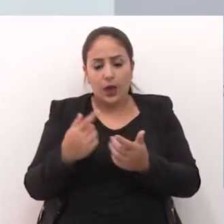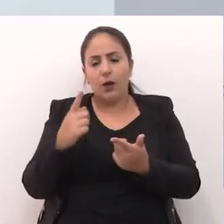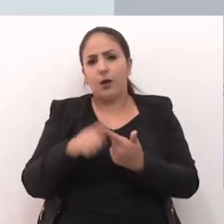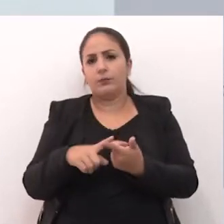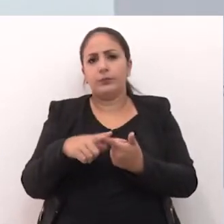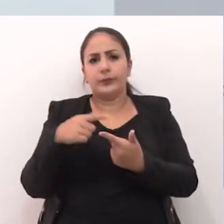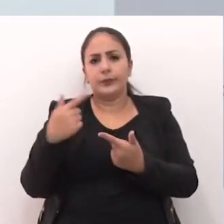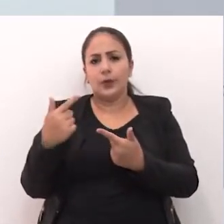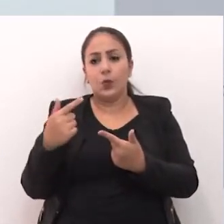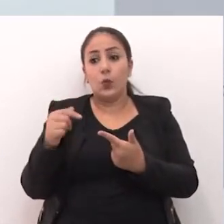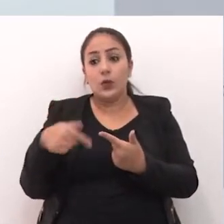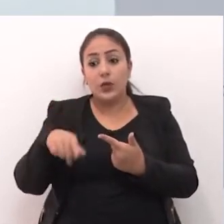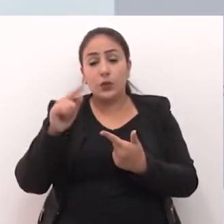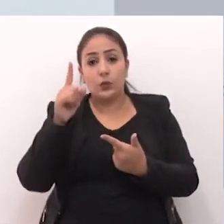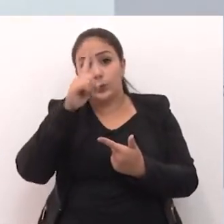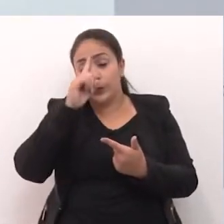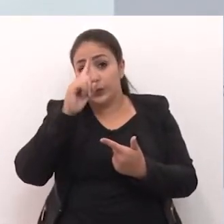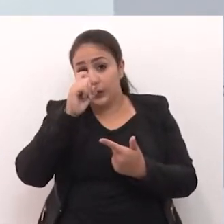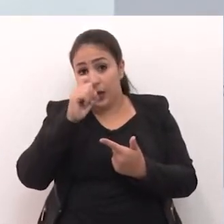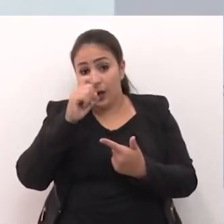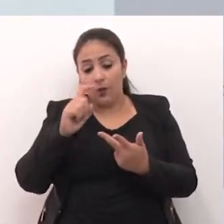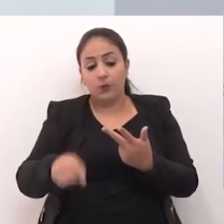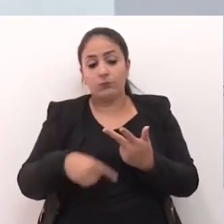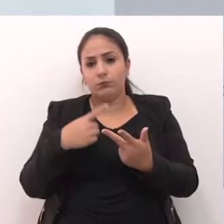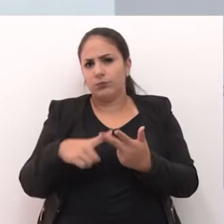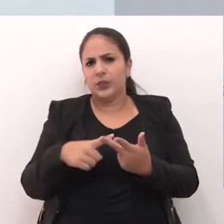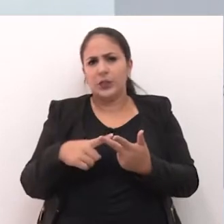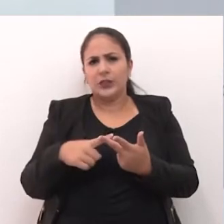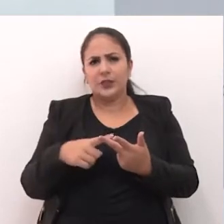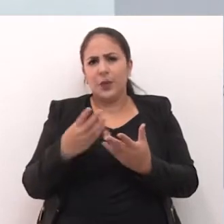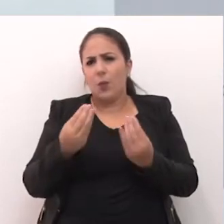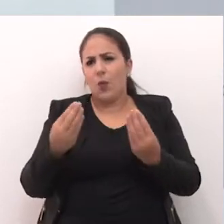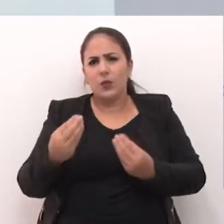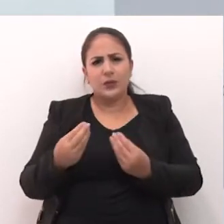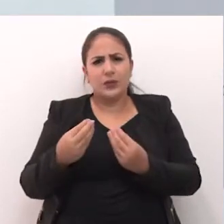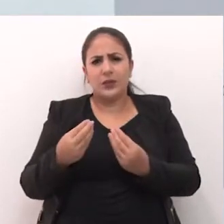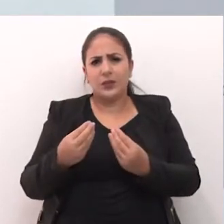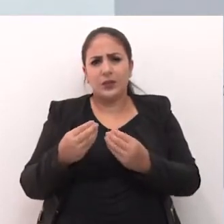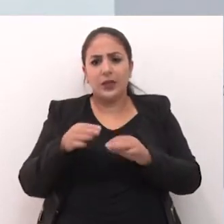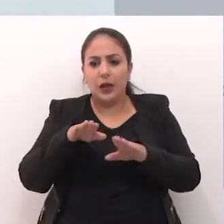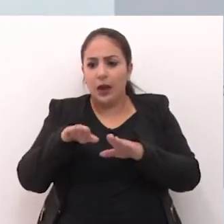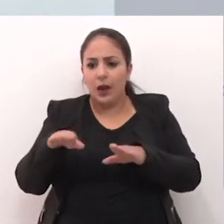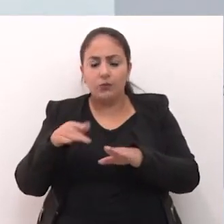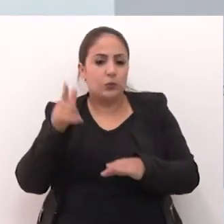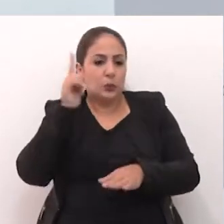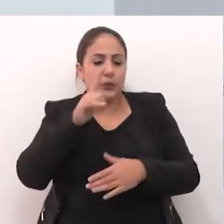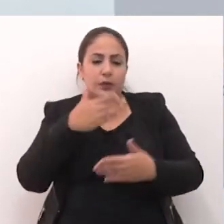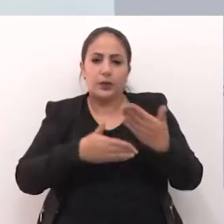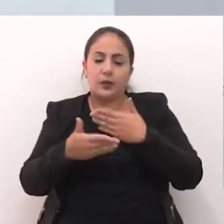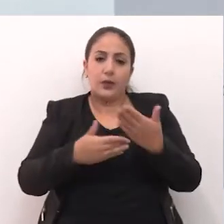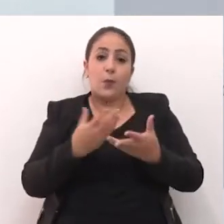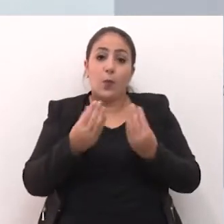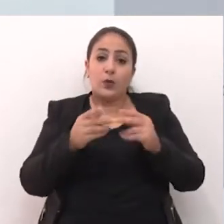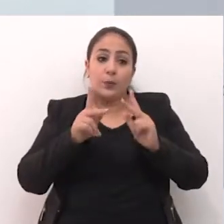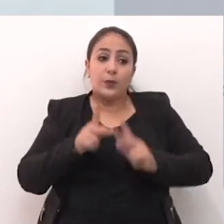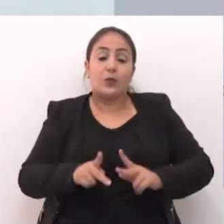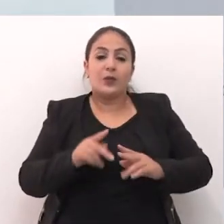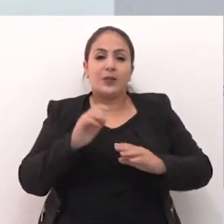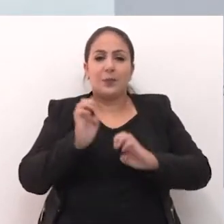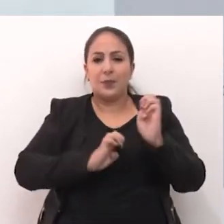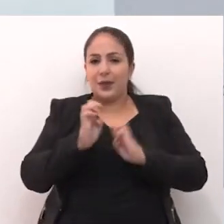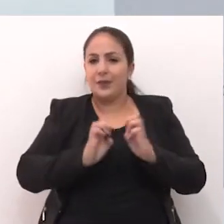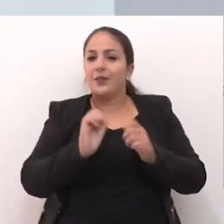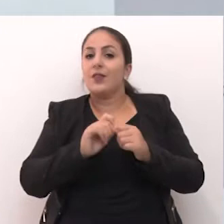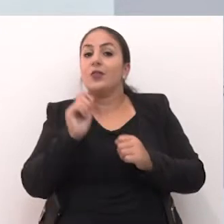de 35 a 45.000 veículos diários. Quer dizer, não supre a demanda que nós temos. Então, muitos empresários o que estão